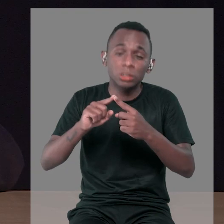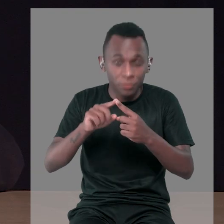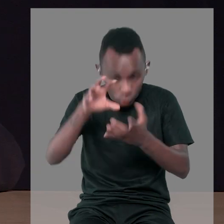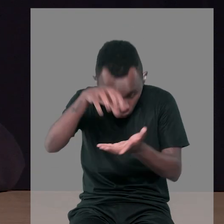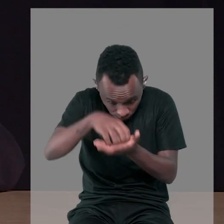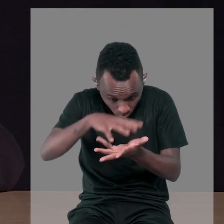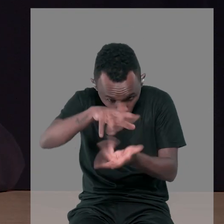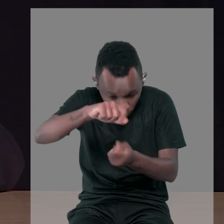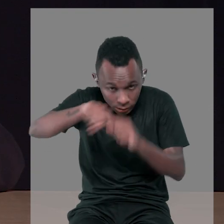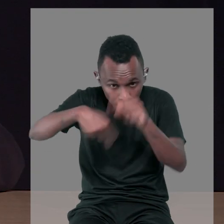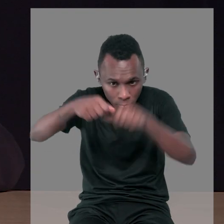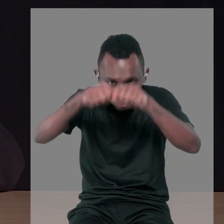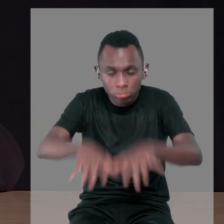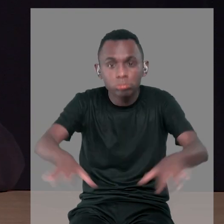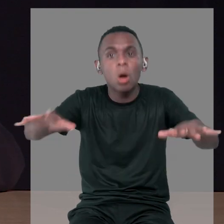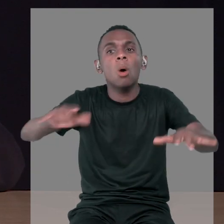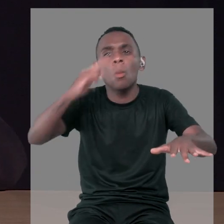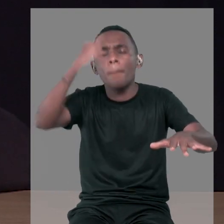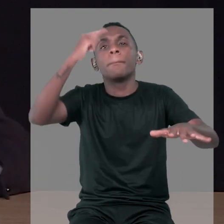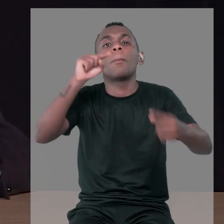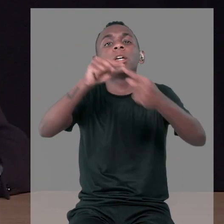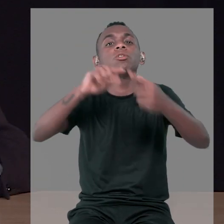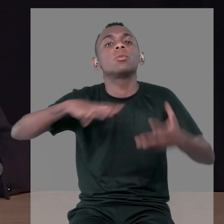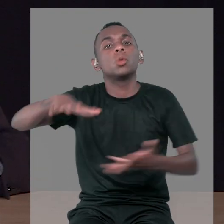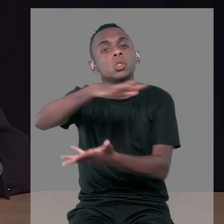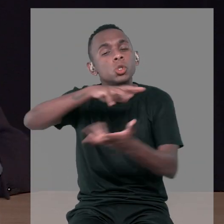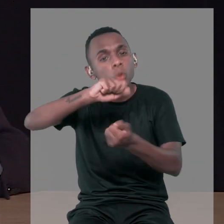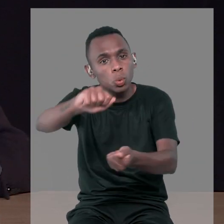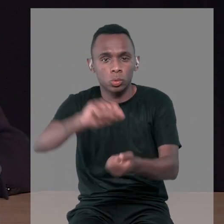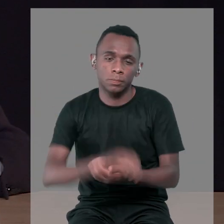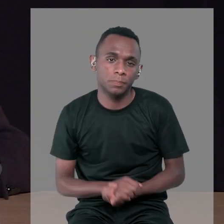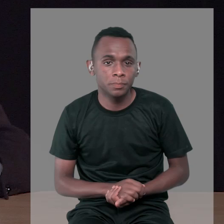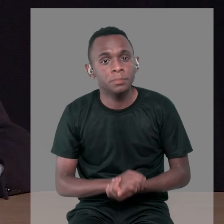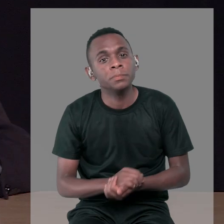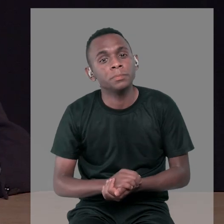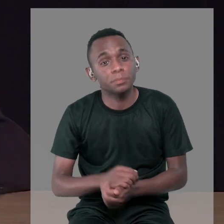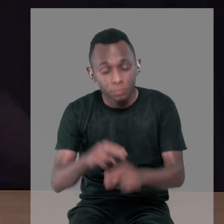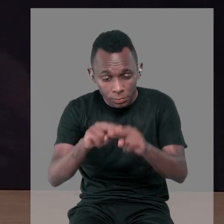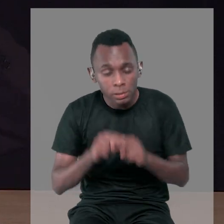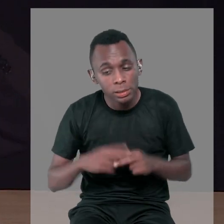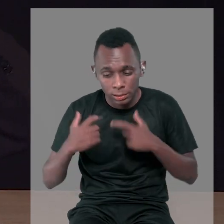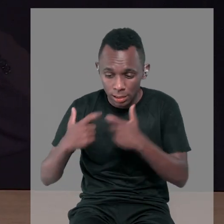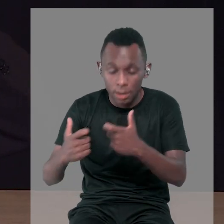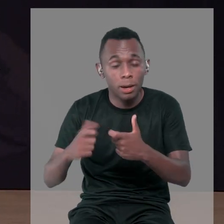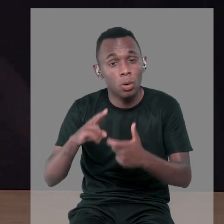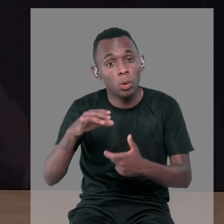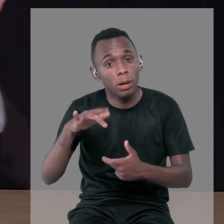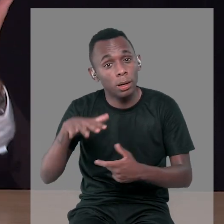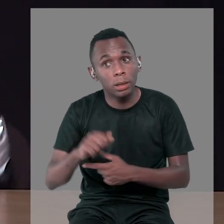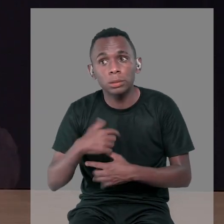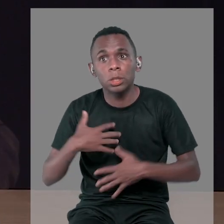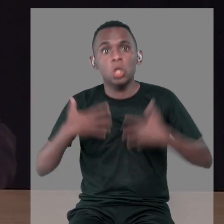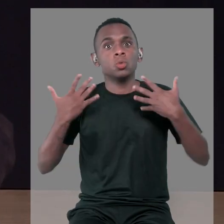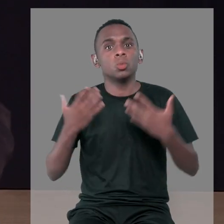ideia universal. E é por isso que essa guerra na Ucrânia choca tanto. Por quê? Porque ela, né,